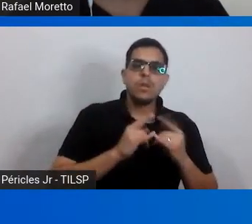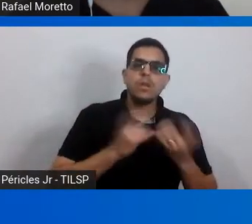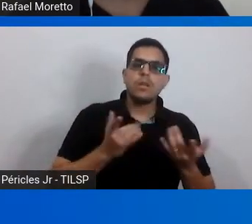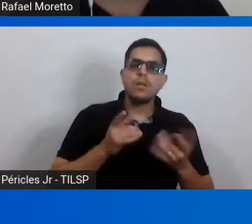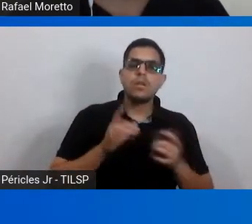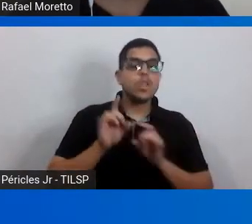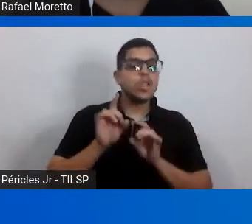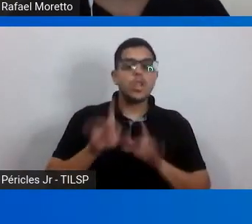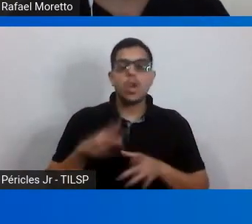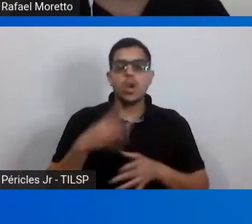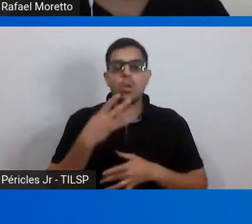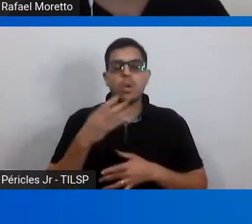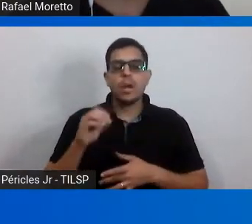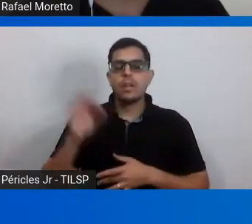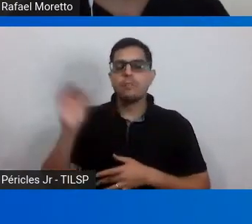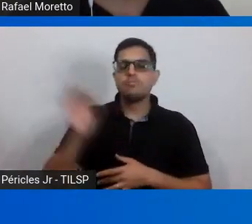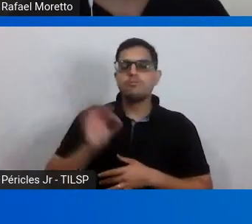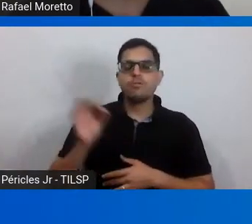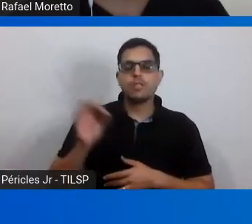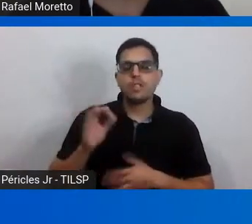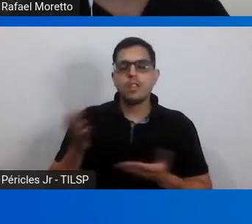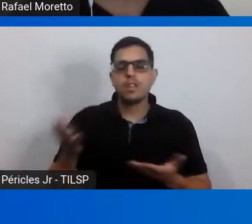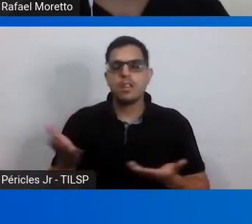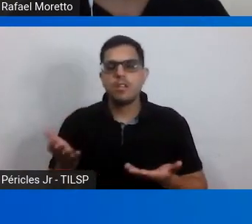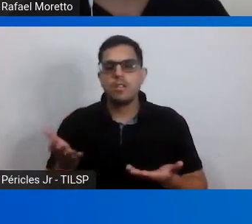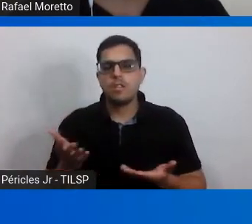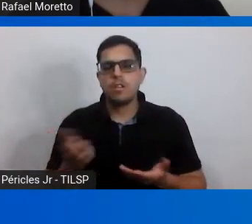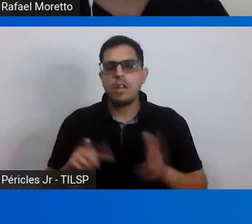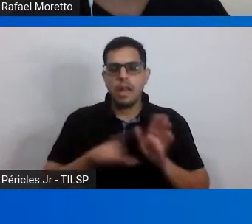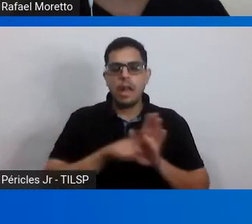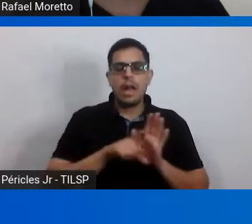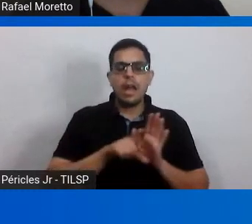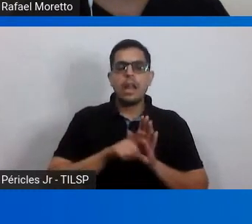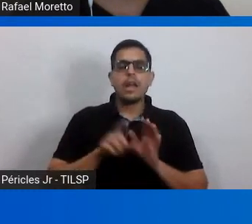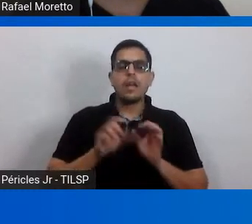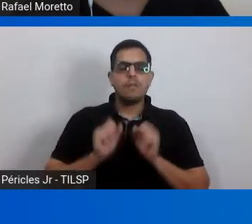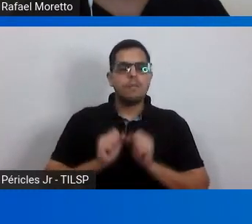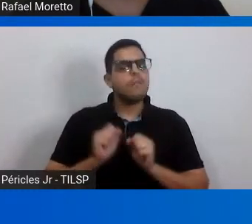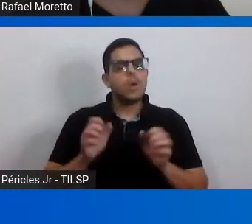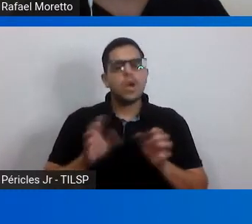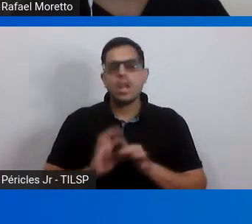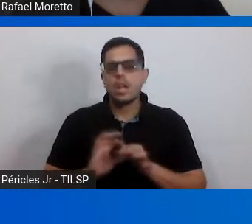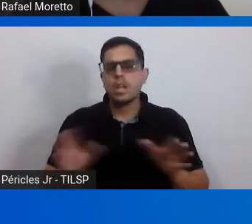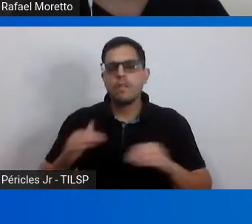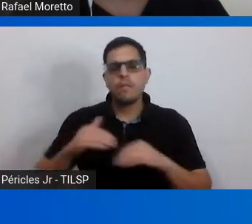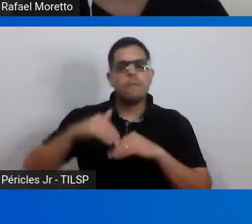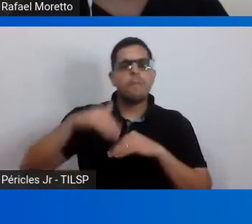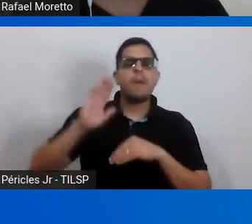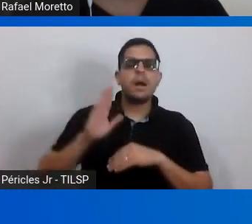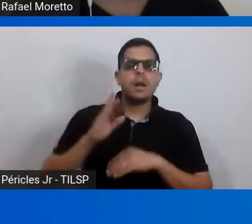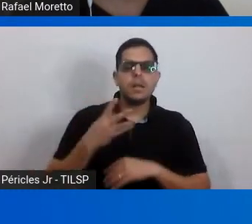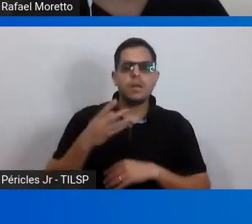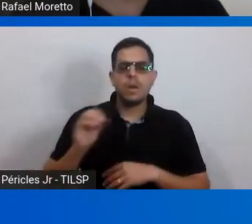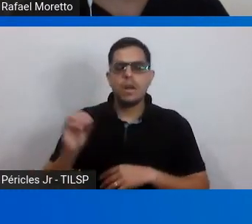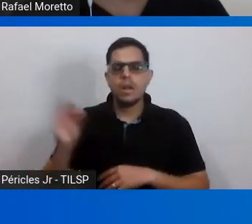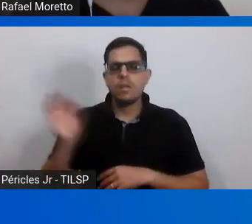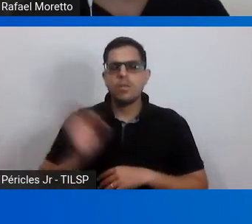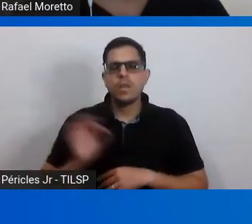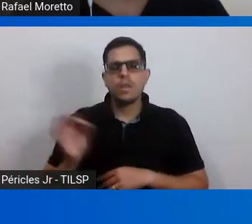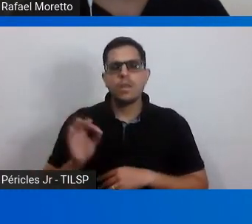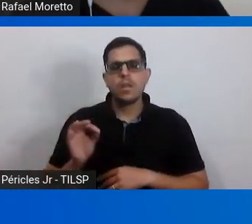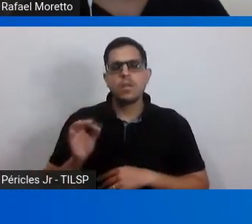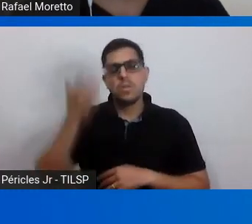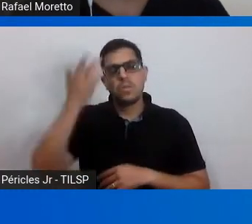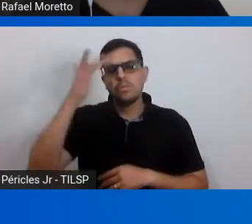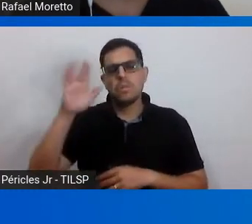a legislação permita eu não sei dizer uma análise estatística de qual é o percentual de instituições que conseguem fazer